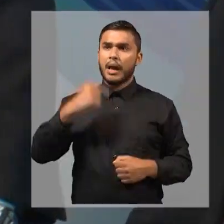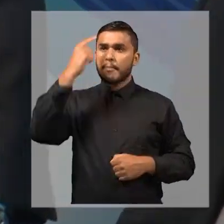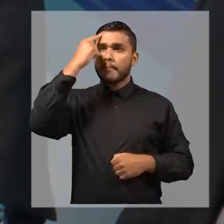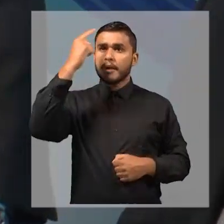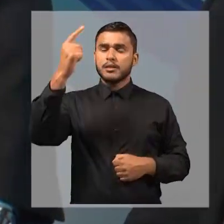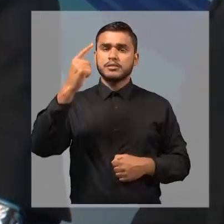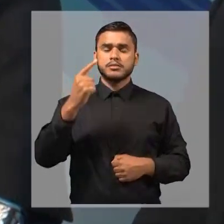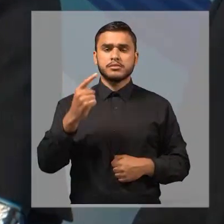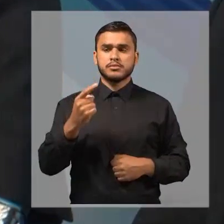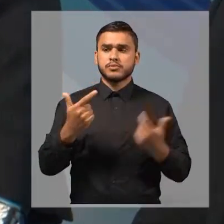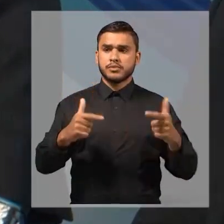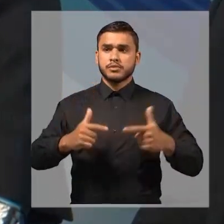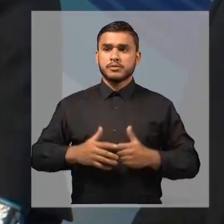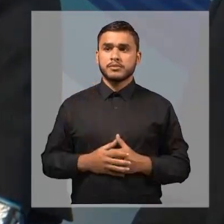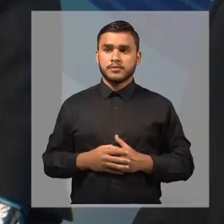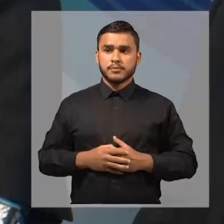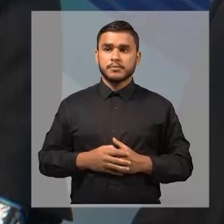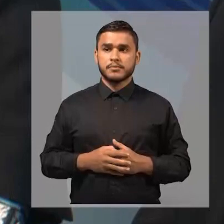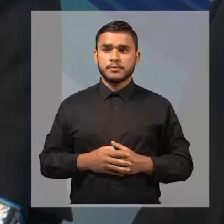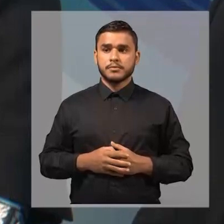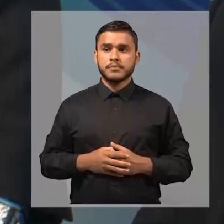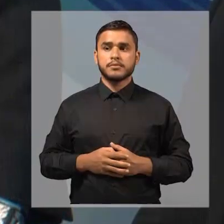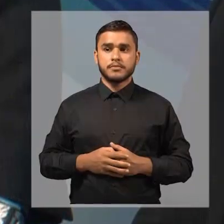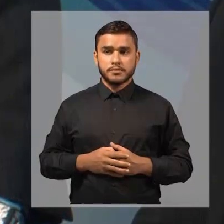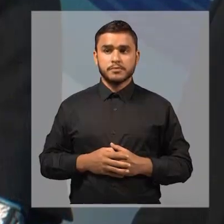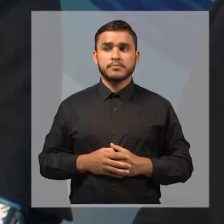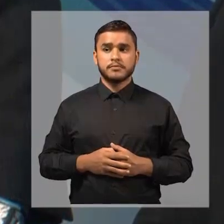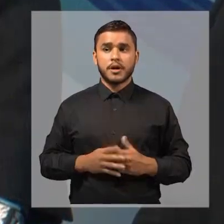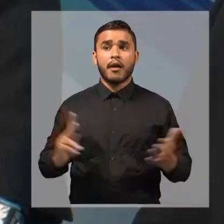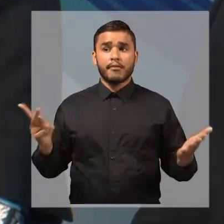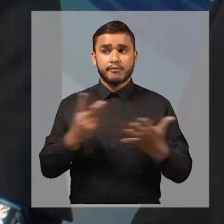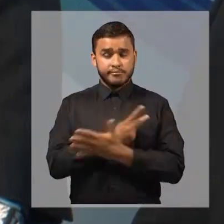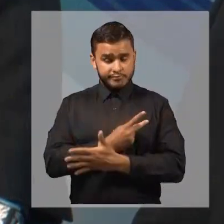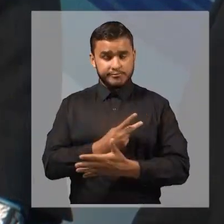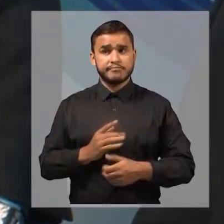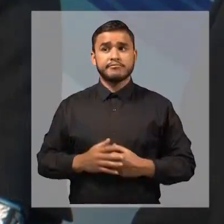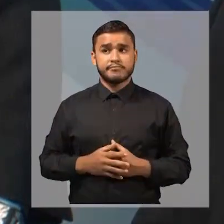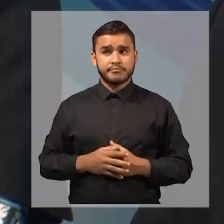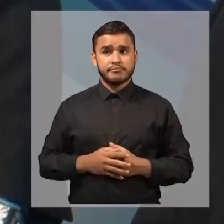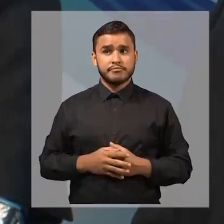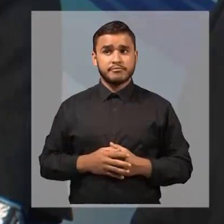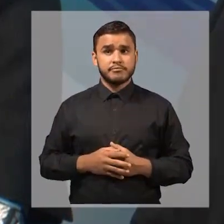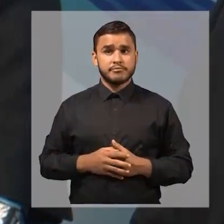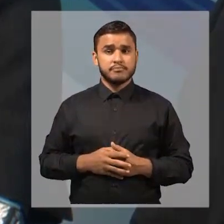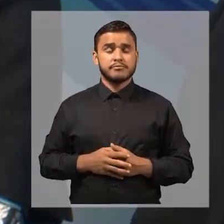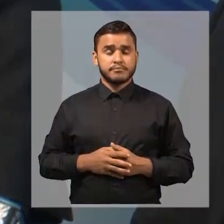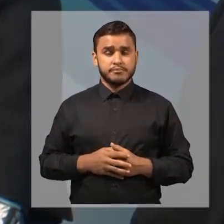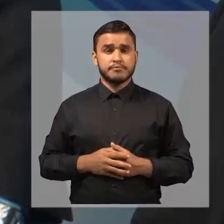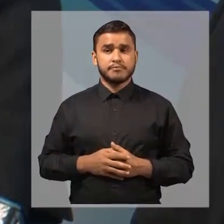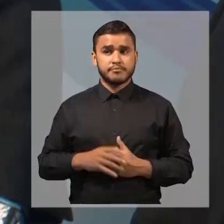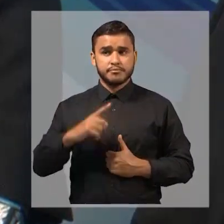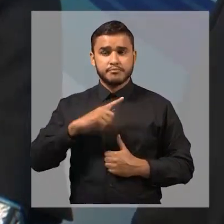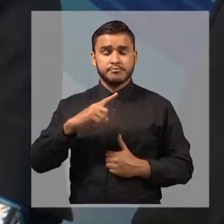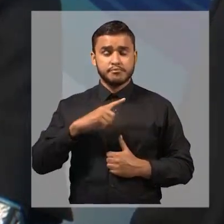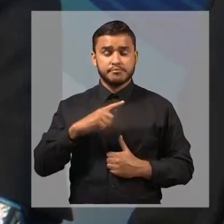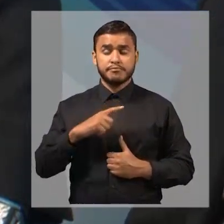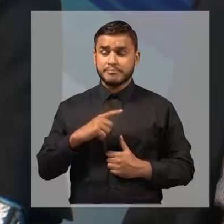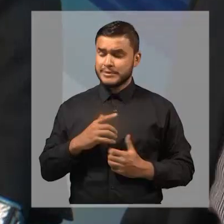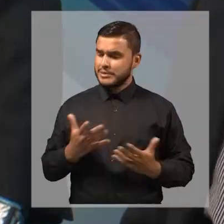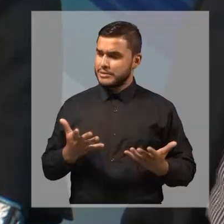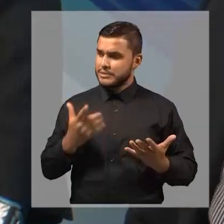amadores. Mas mesmo quem estuda, mesmo quem se debruça sobre a situação, tem uma série de dificuldades